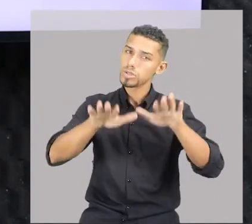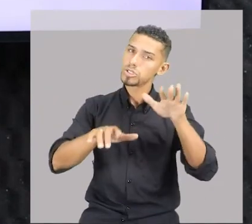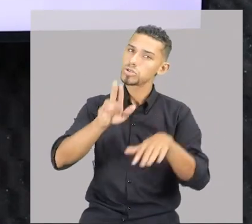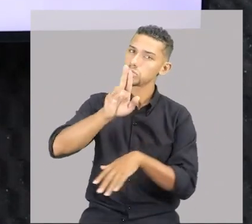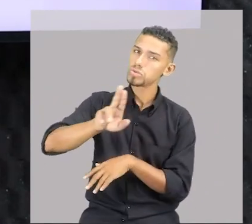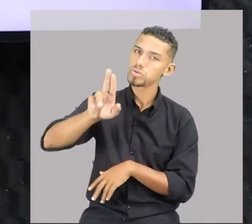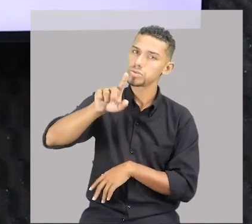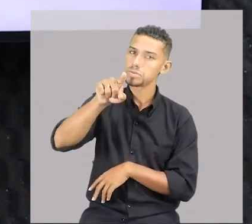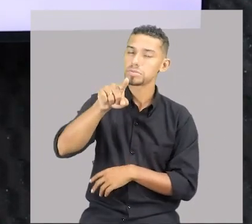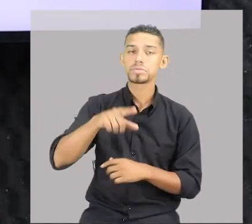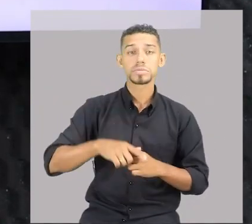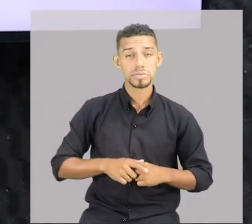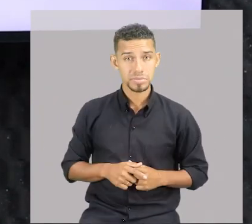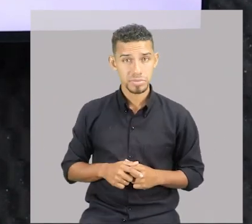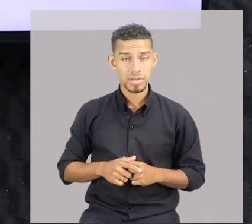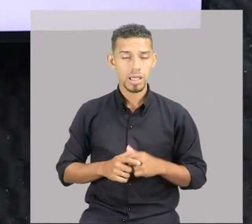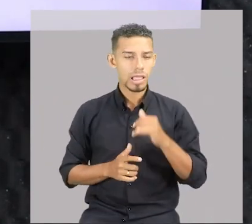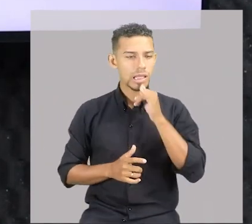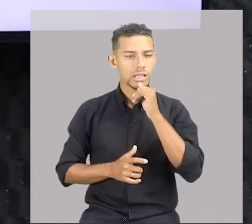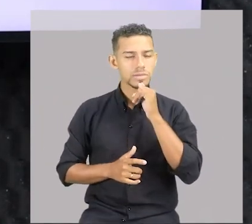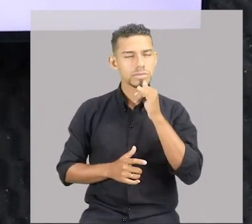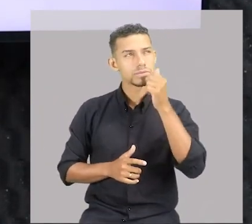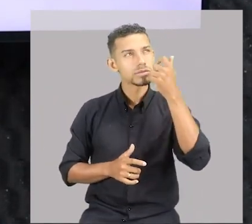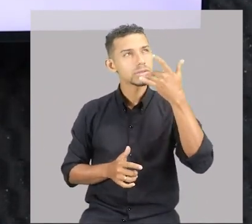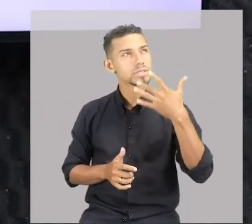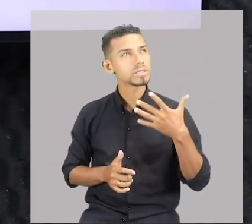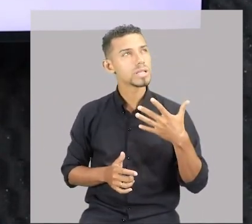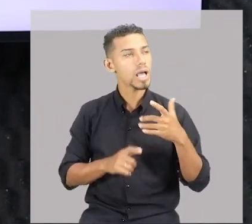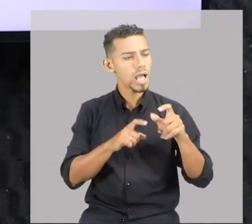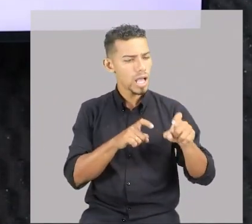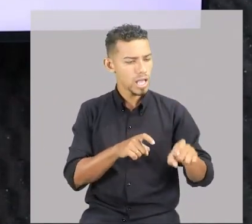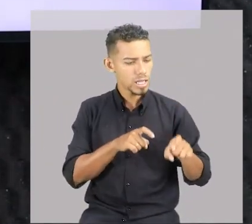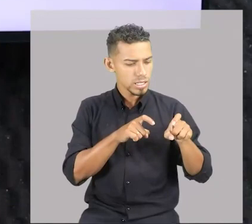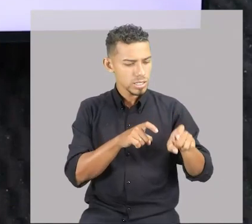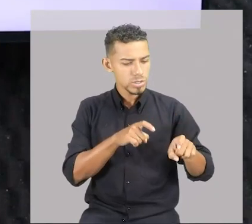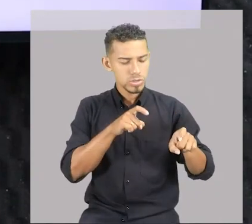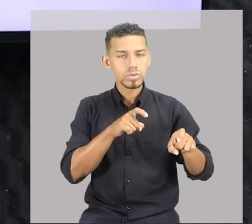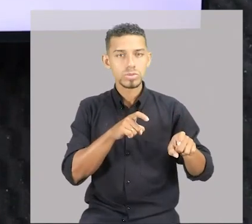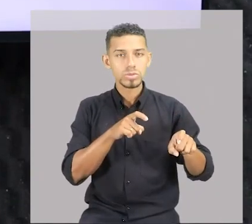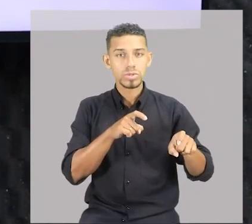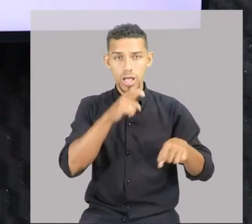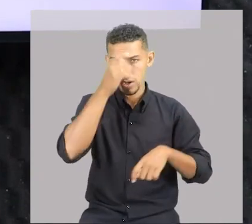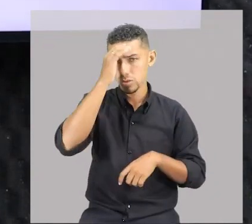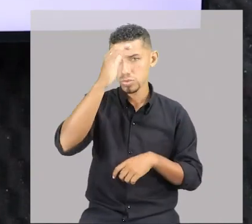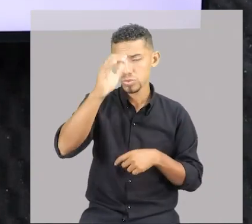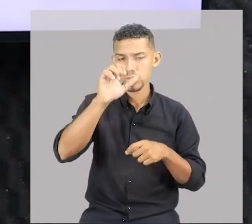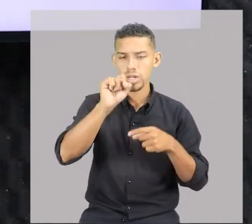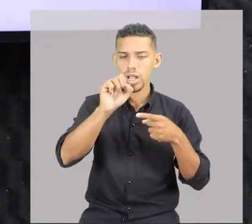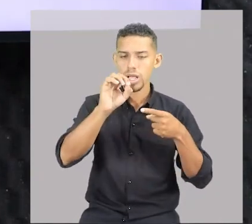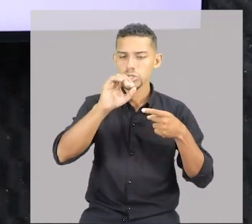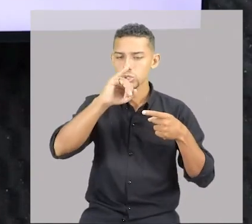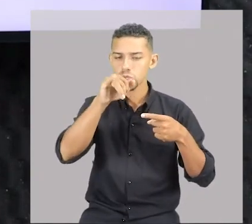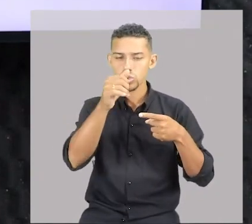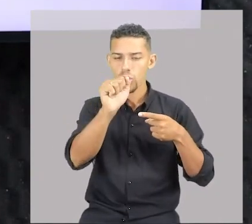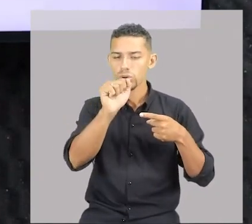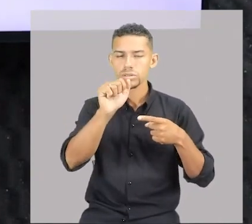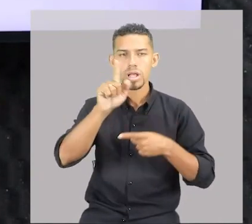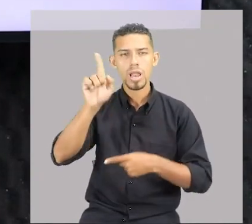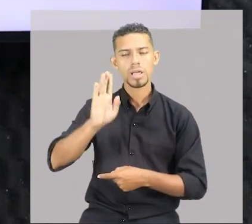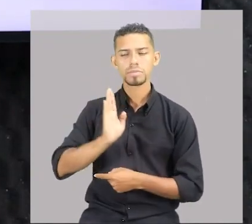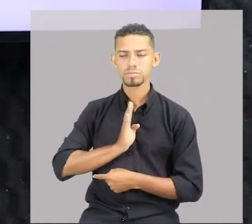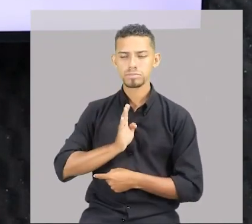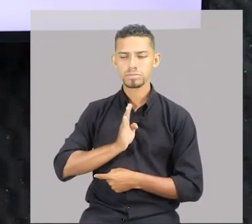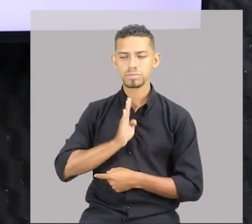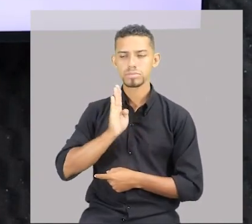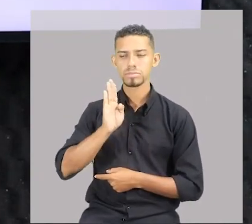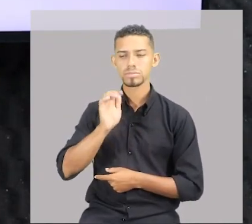utiliza. Se você, por exemplo, fala sobre a agricultura, a cultura da soja, lá em Balsas, ali na região